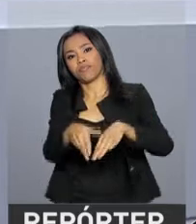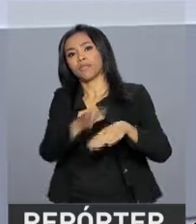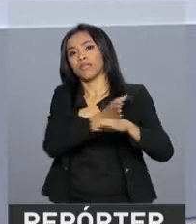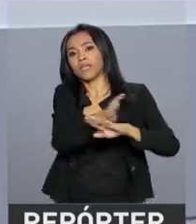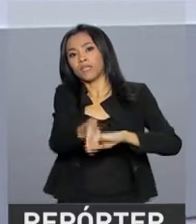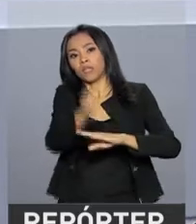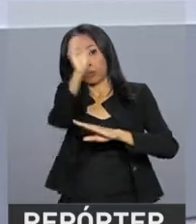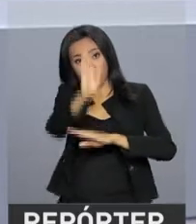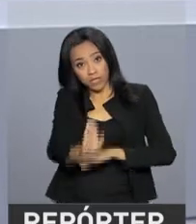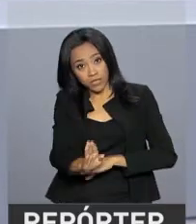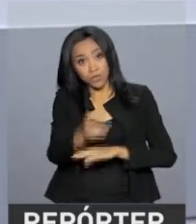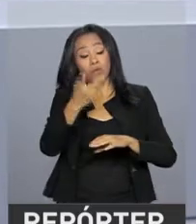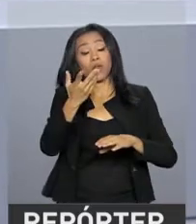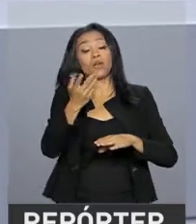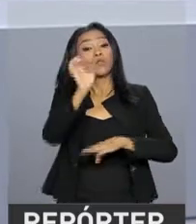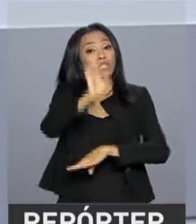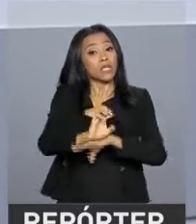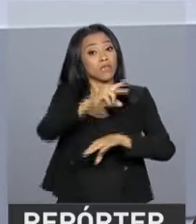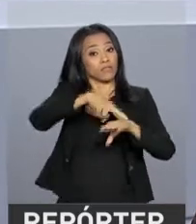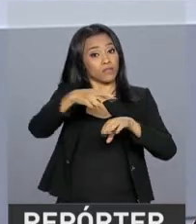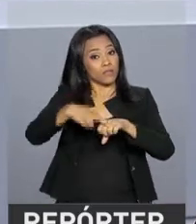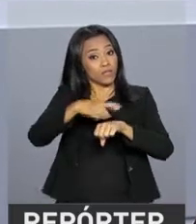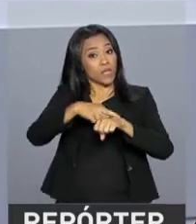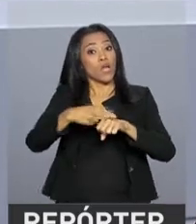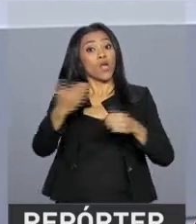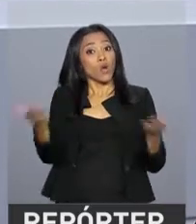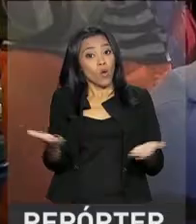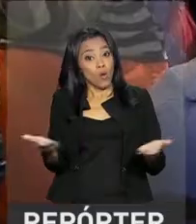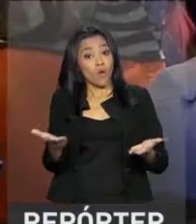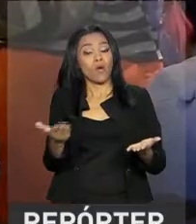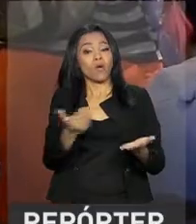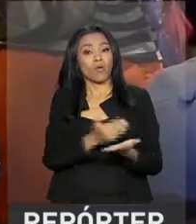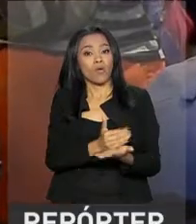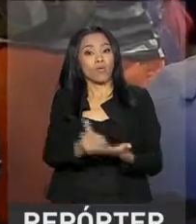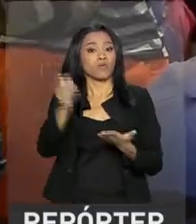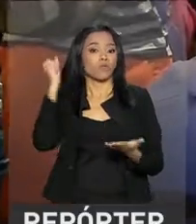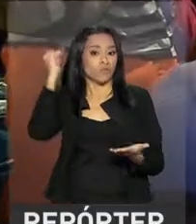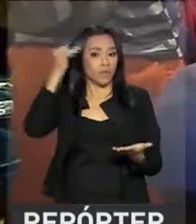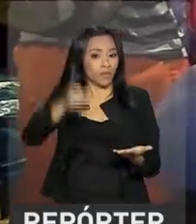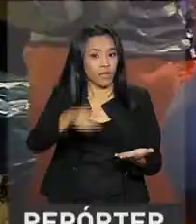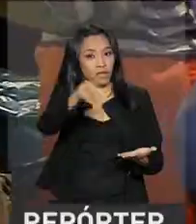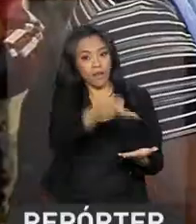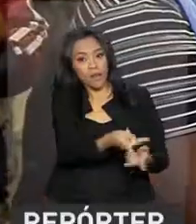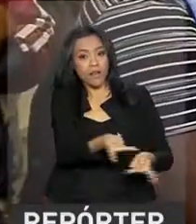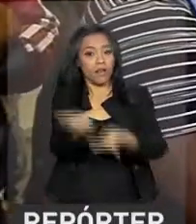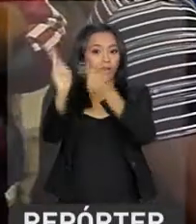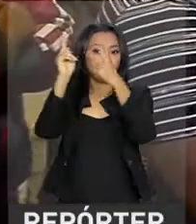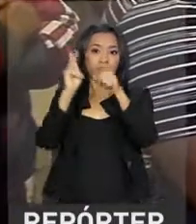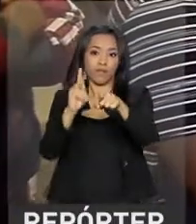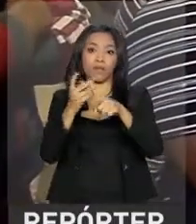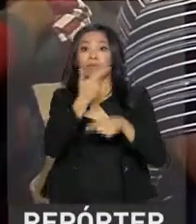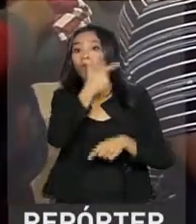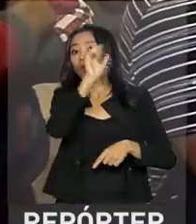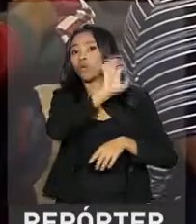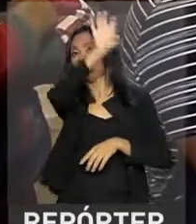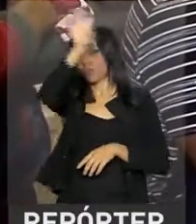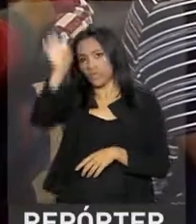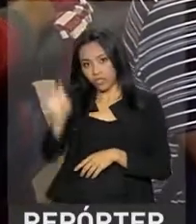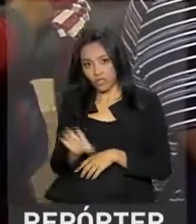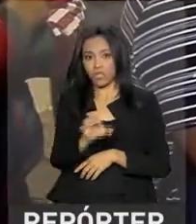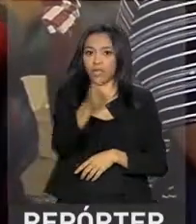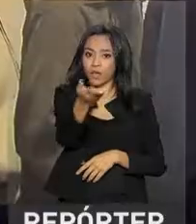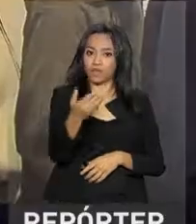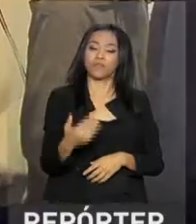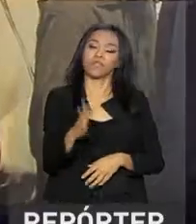estados do país começou nesta madrugada a ação é coordenada pelo governo federal e busca proporcionar melhores condições aos